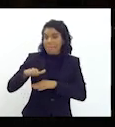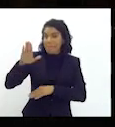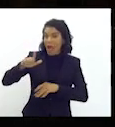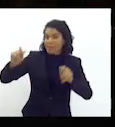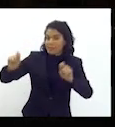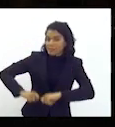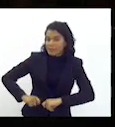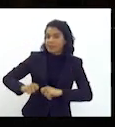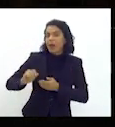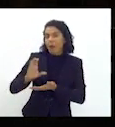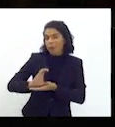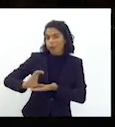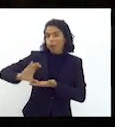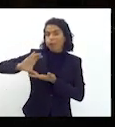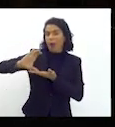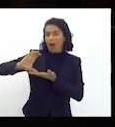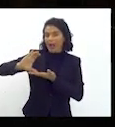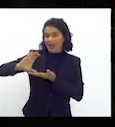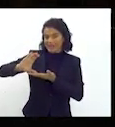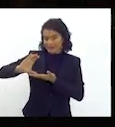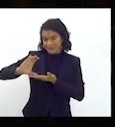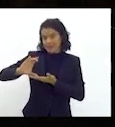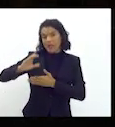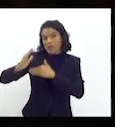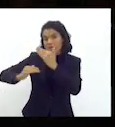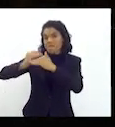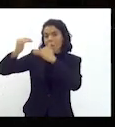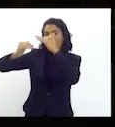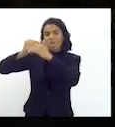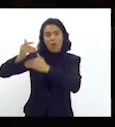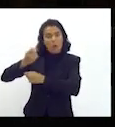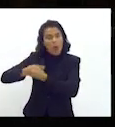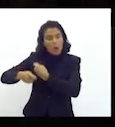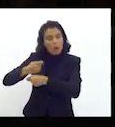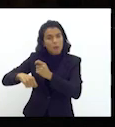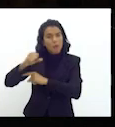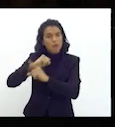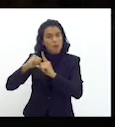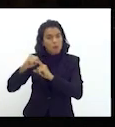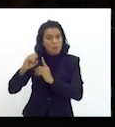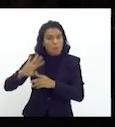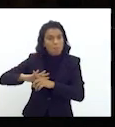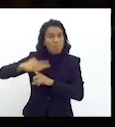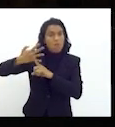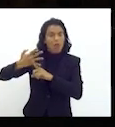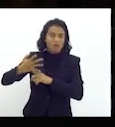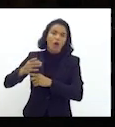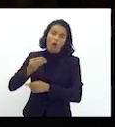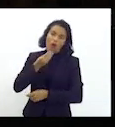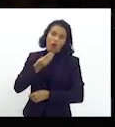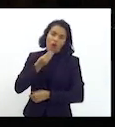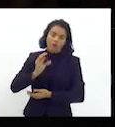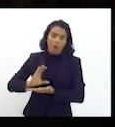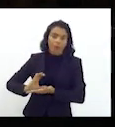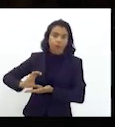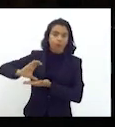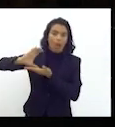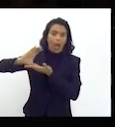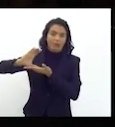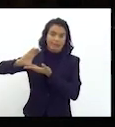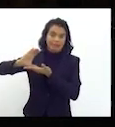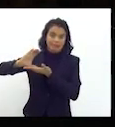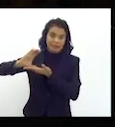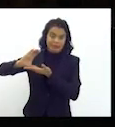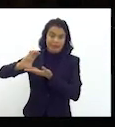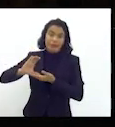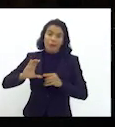competente que se desenvolver econômico socialmente mas evidentemente vai arrecadar mais